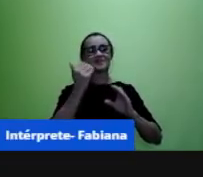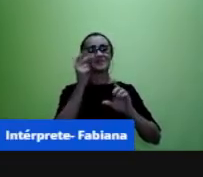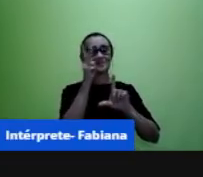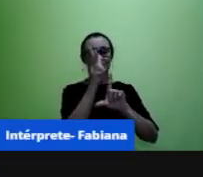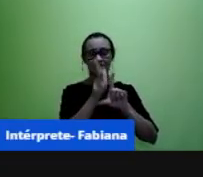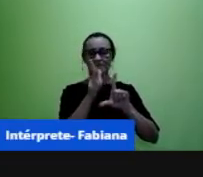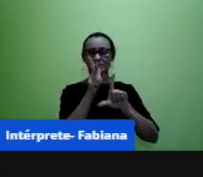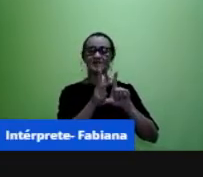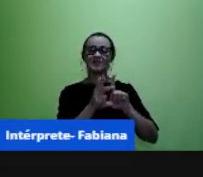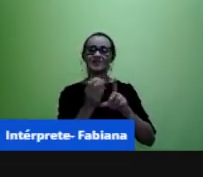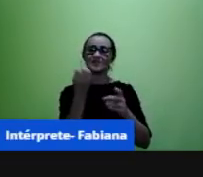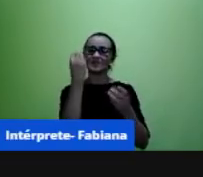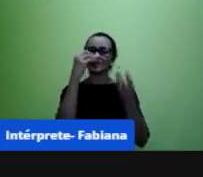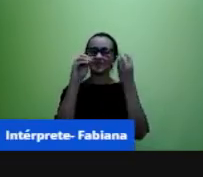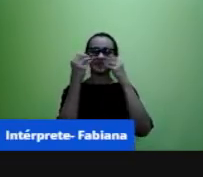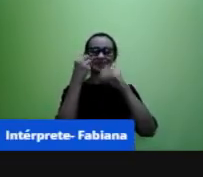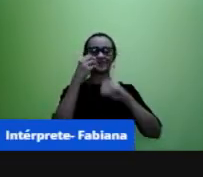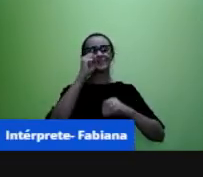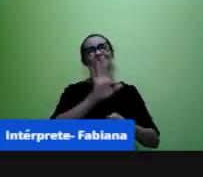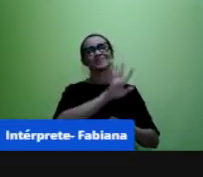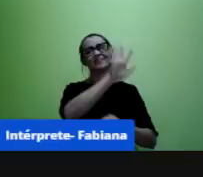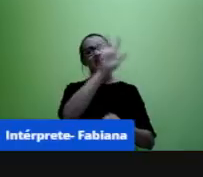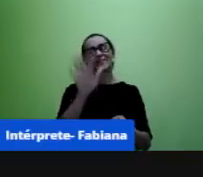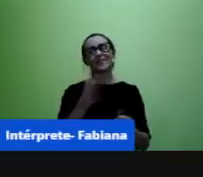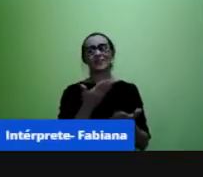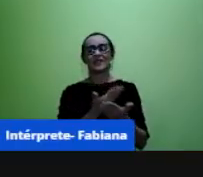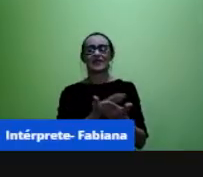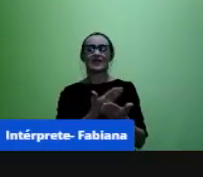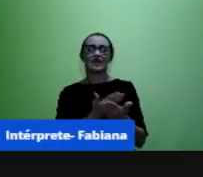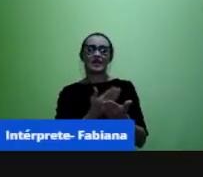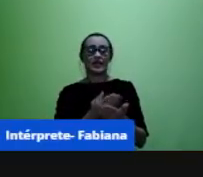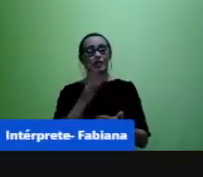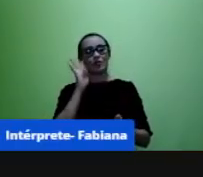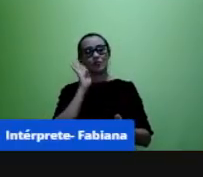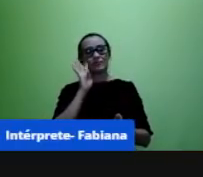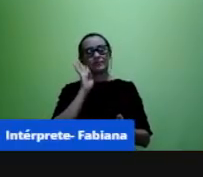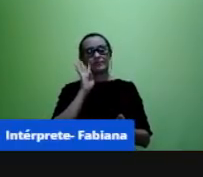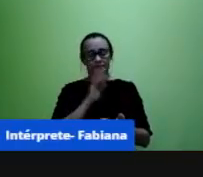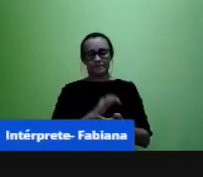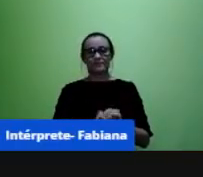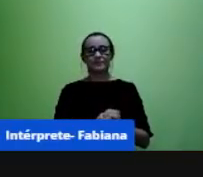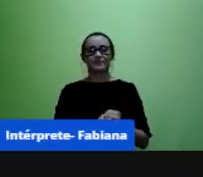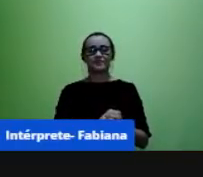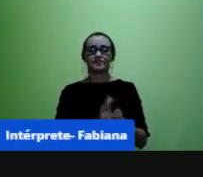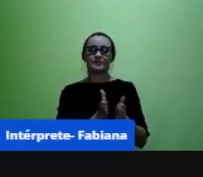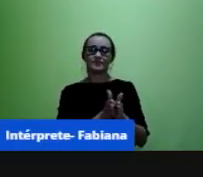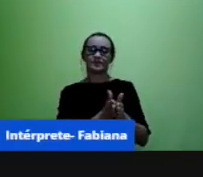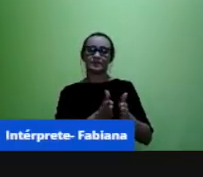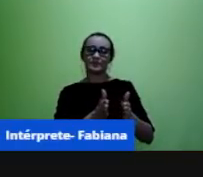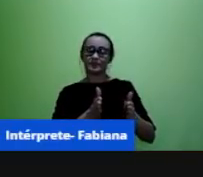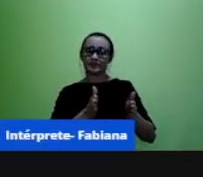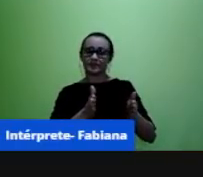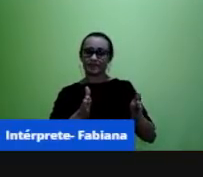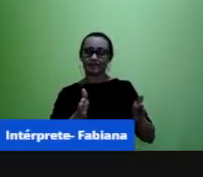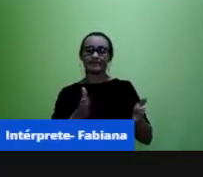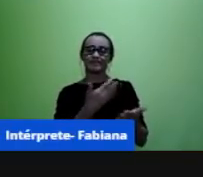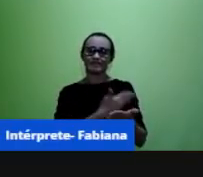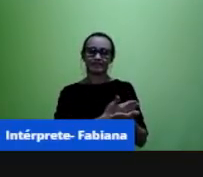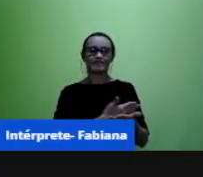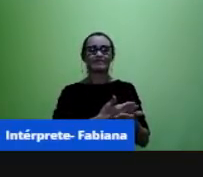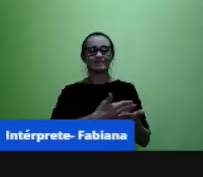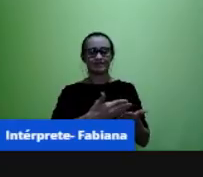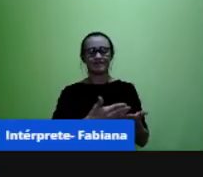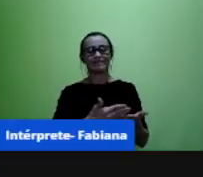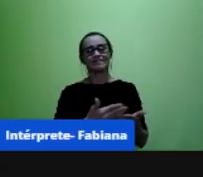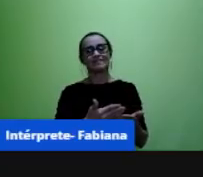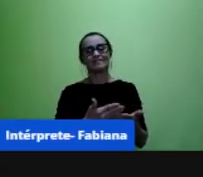aí, isso torna a aula dinâmica e divertida. No começo da quarentena, eu filmava bastante vídeo meu, né? Mas aí, depois